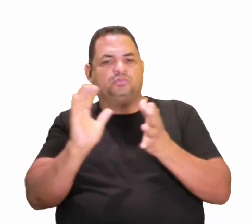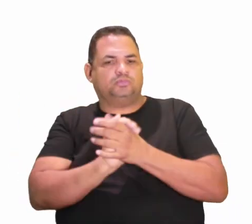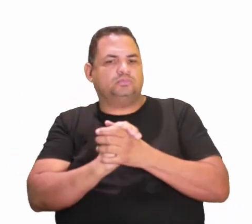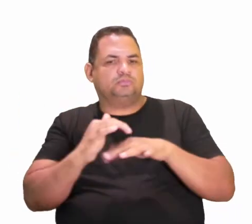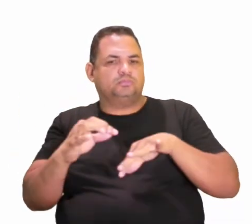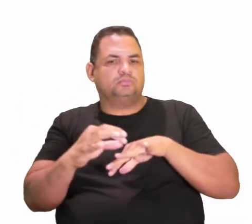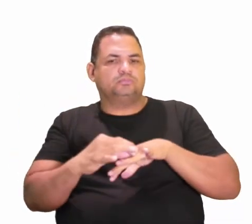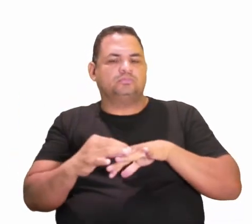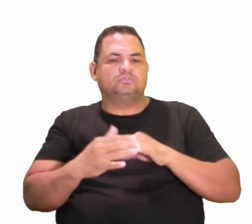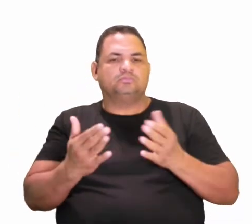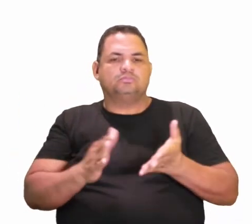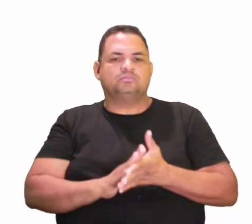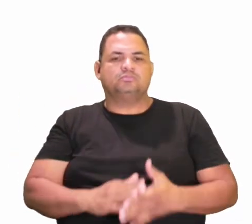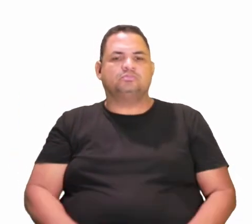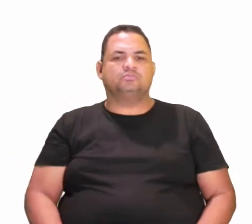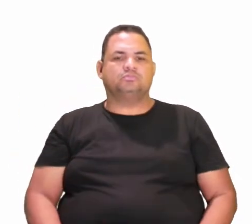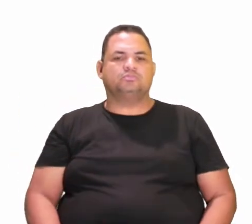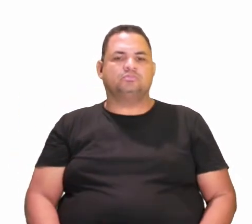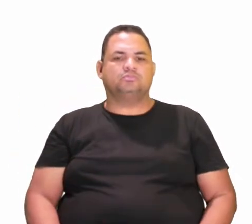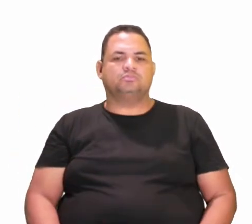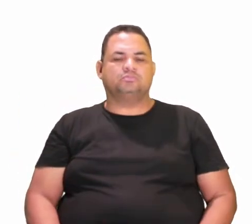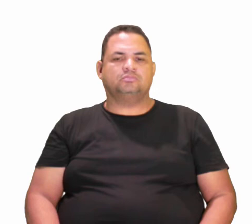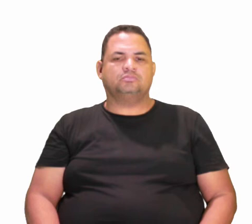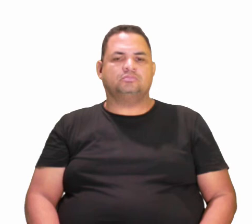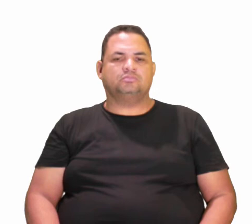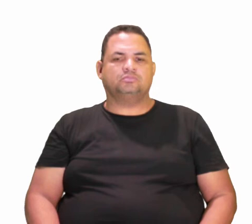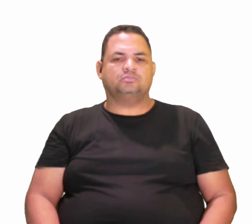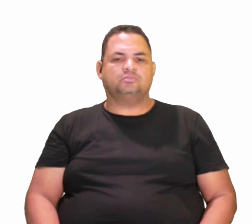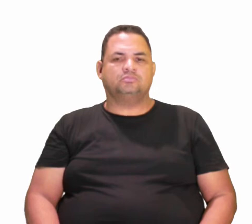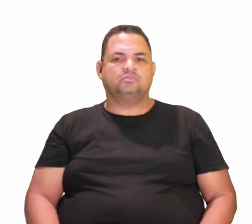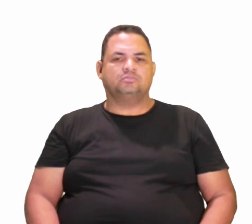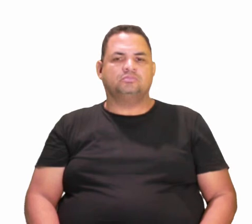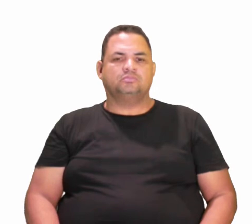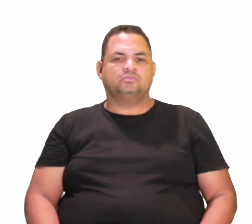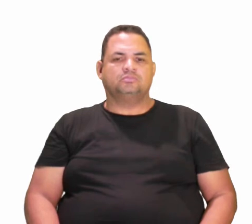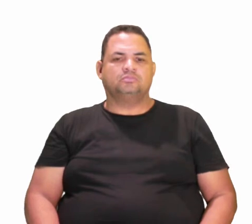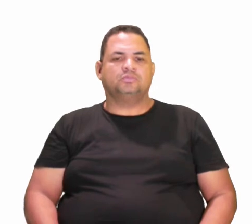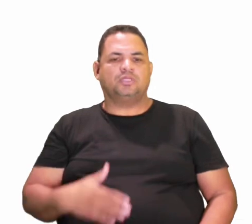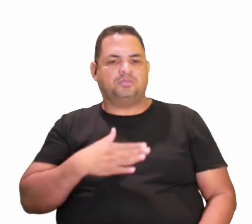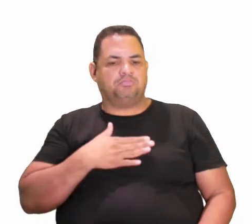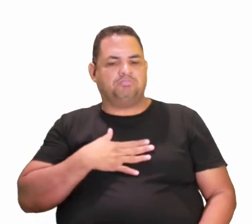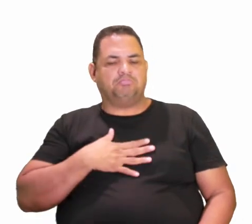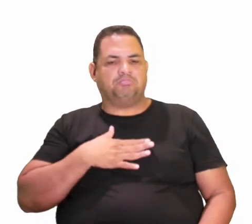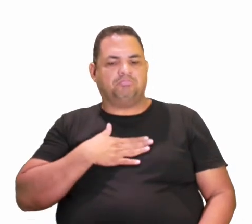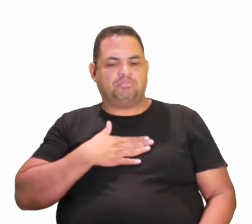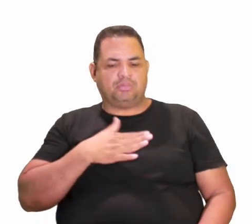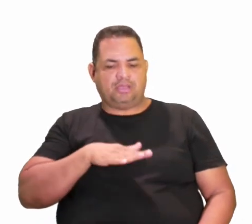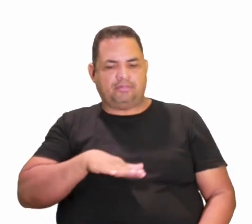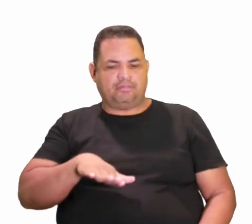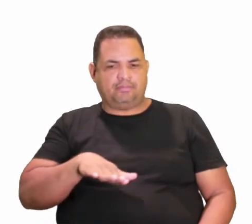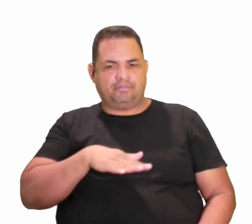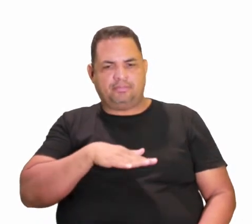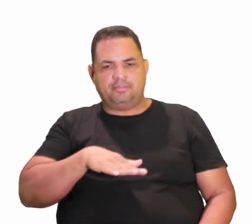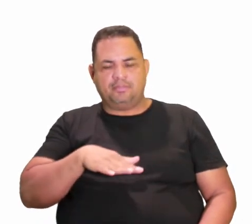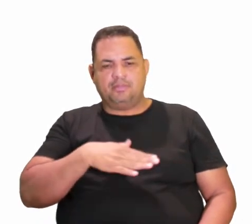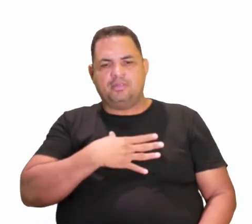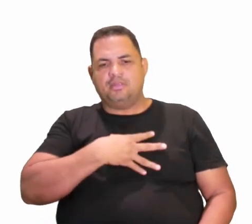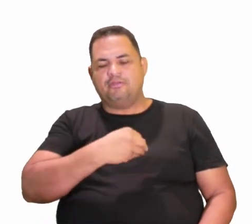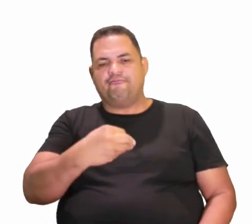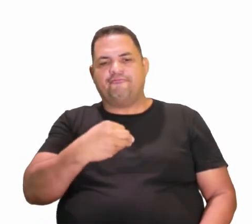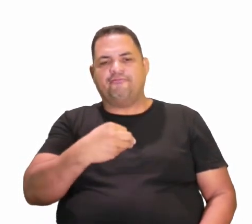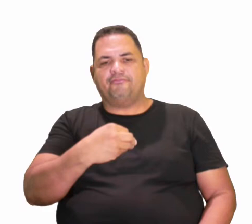my kids, 2 sons and a daughter, e uma filha. Então, quando ela usa a palavra